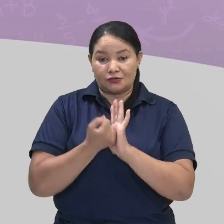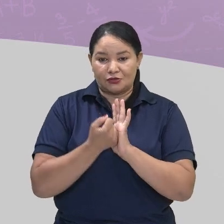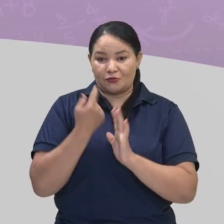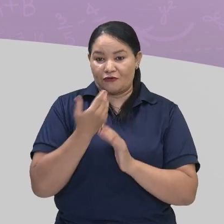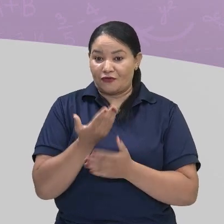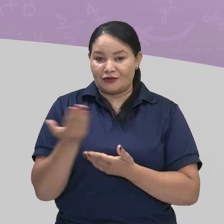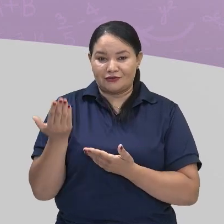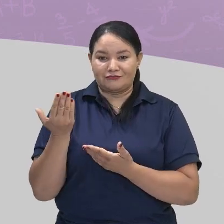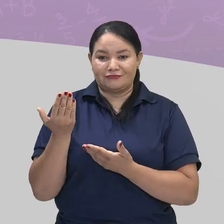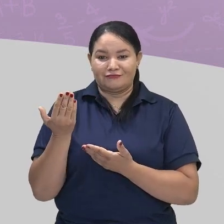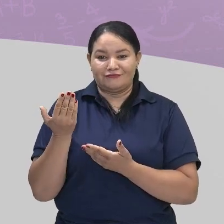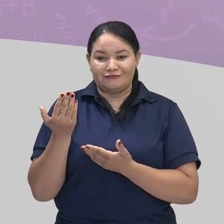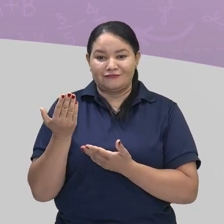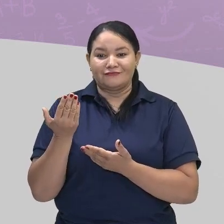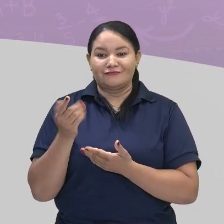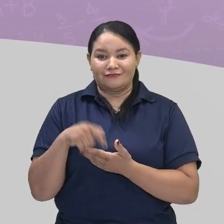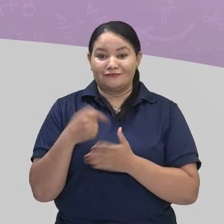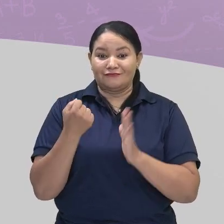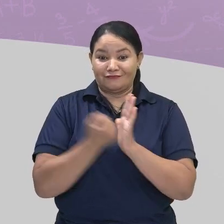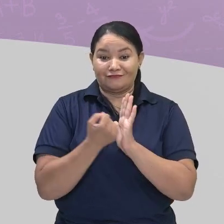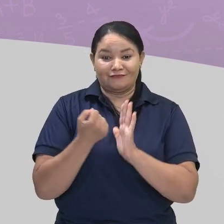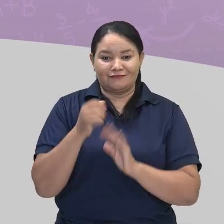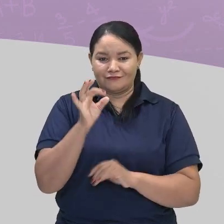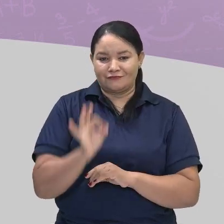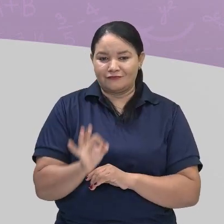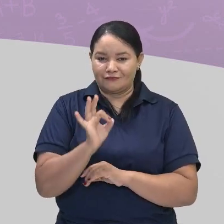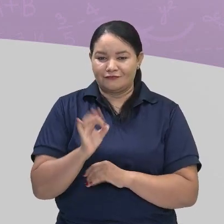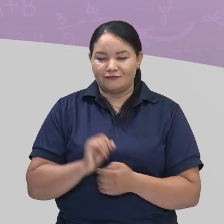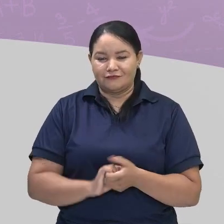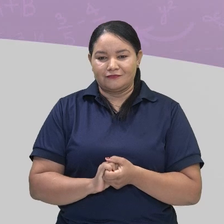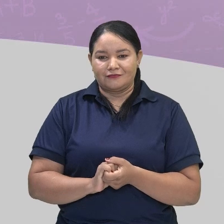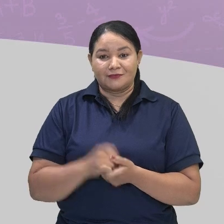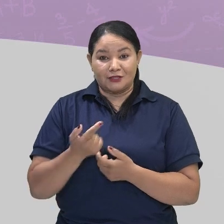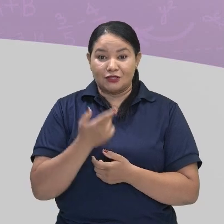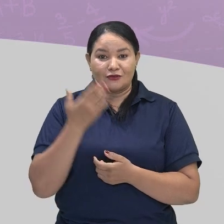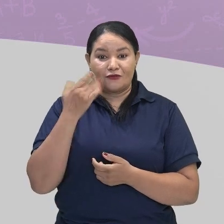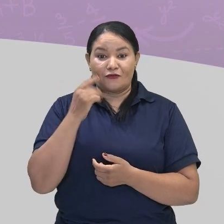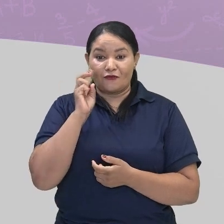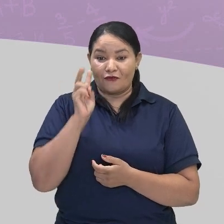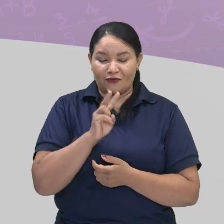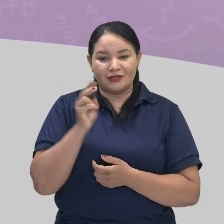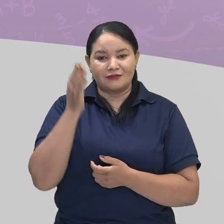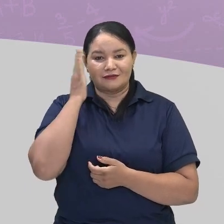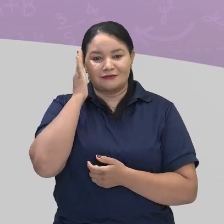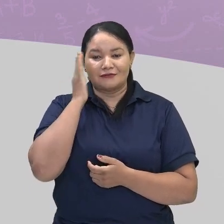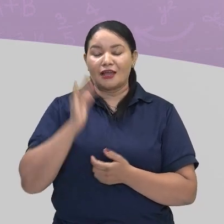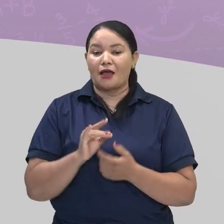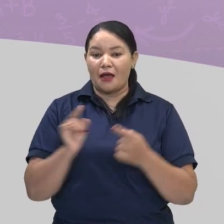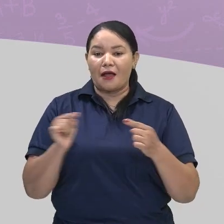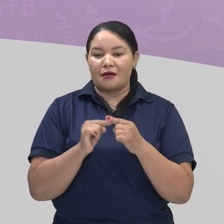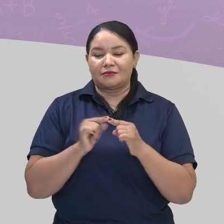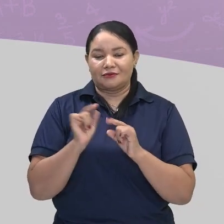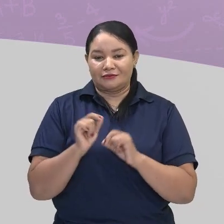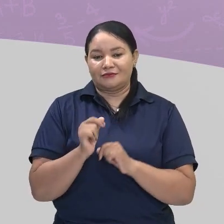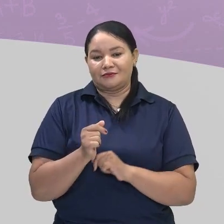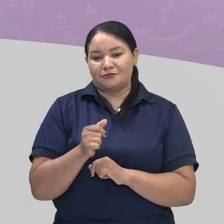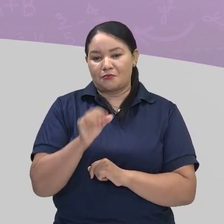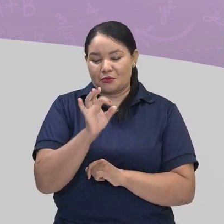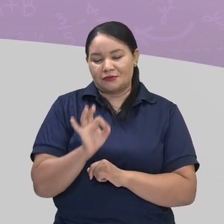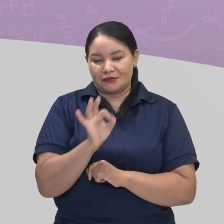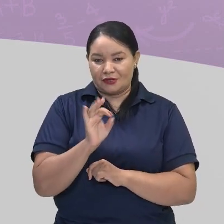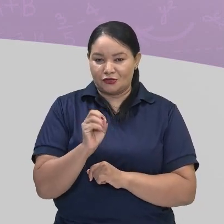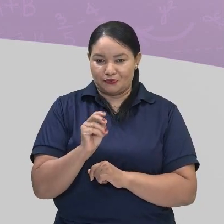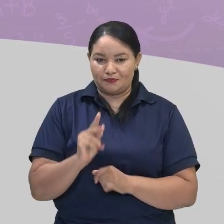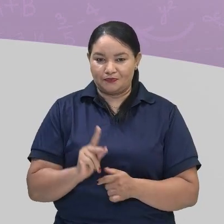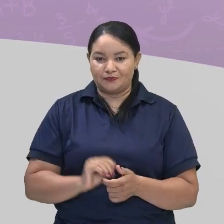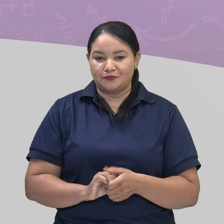símbolo está aqui do meu lado, ó, o porcento, tá bom? Onde você vê esse símbolo aqui, você vai associar esse símbolo ao conteúdo de porcentagem.